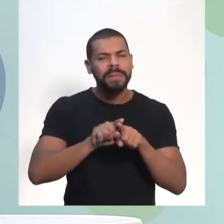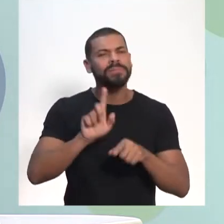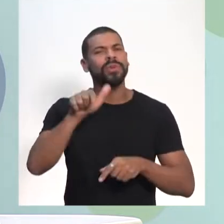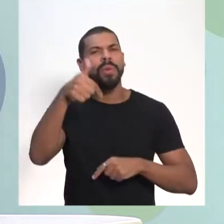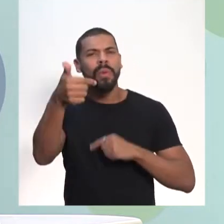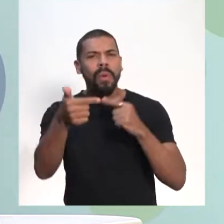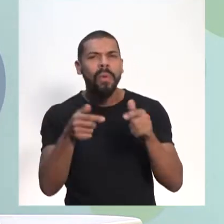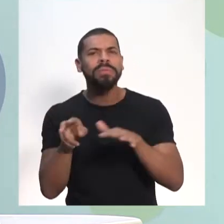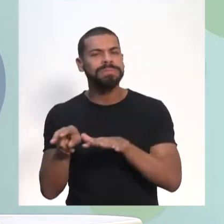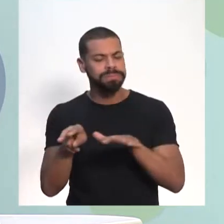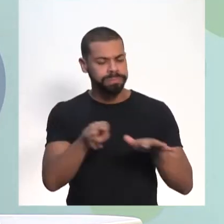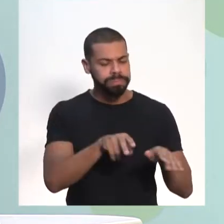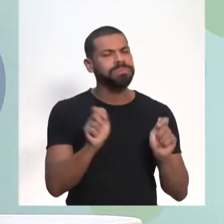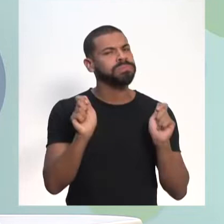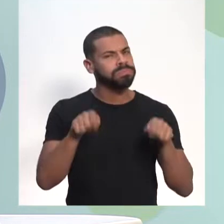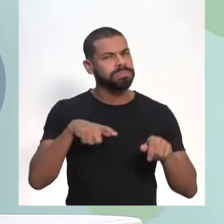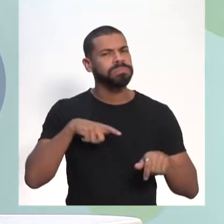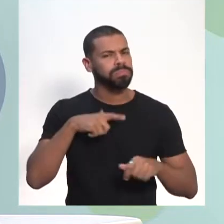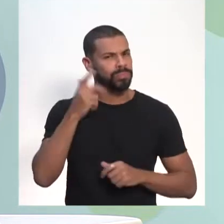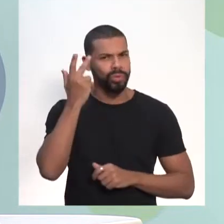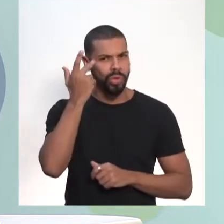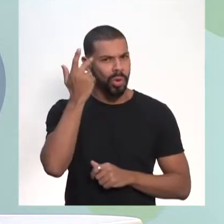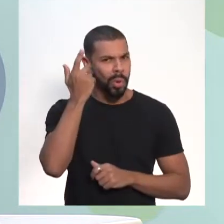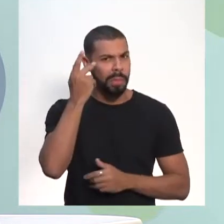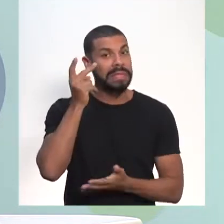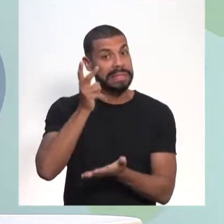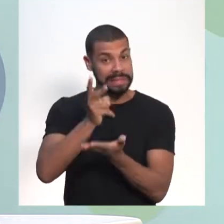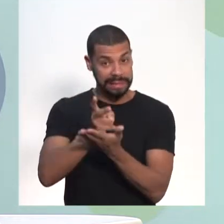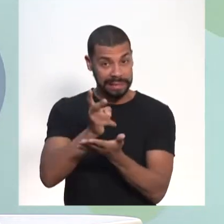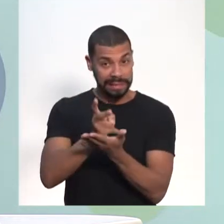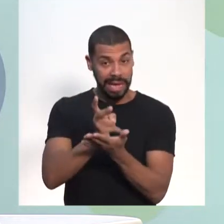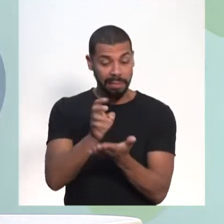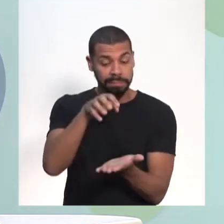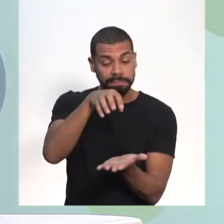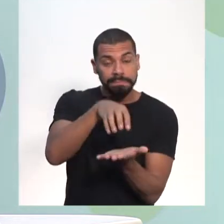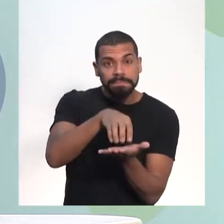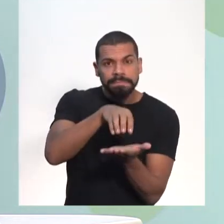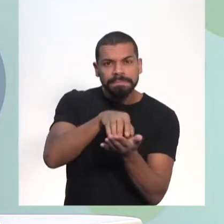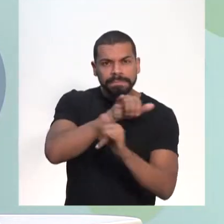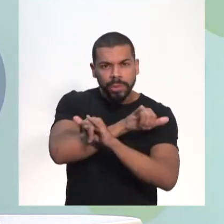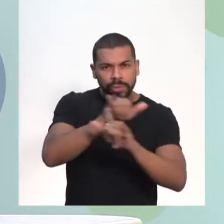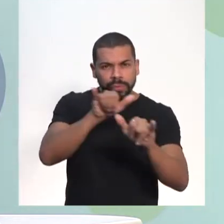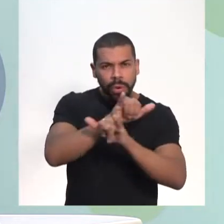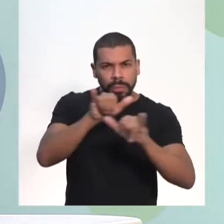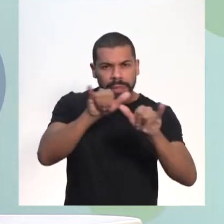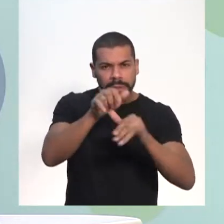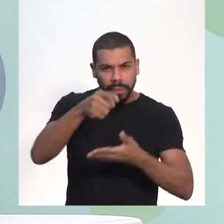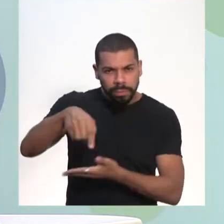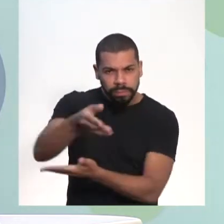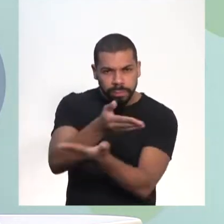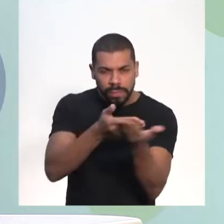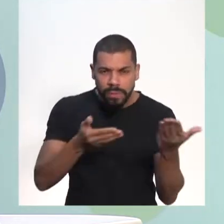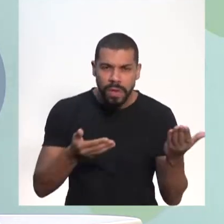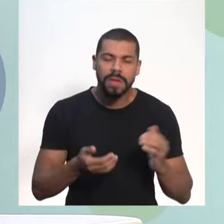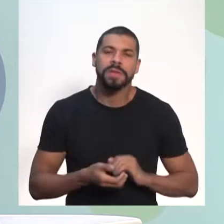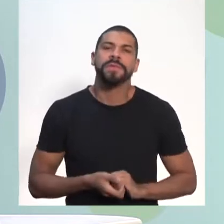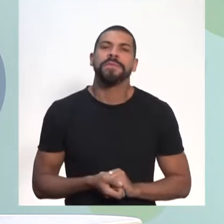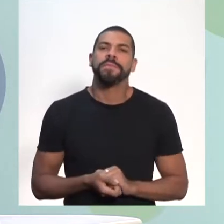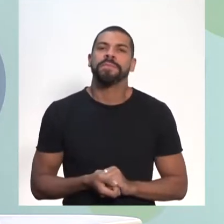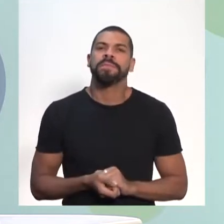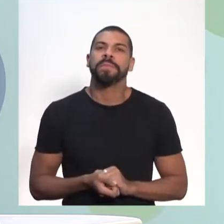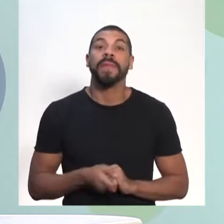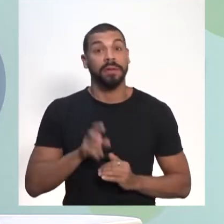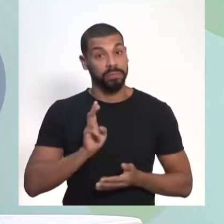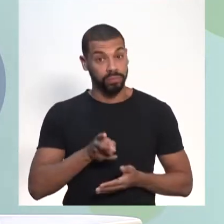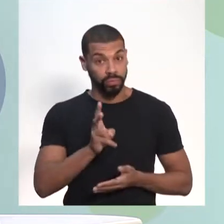na semana que vem ocorrendo normalmente, sempre aqui no nosso canal de formação do Centro de Mídias.